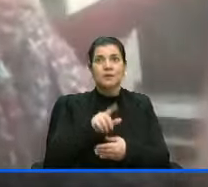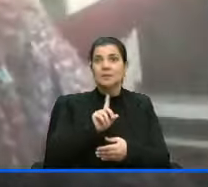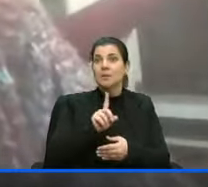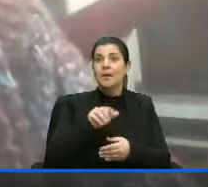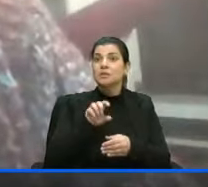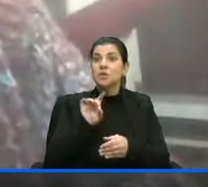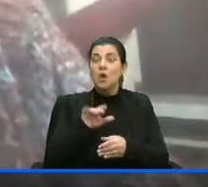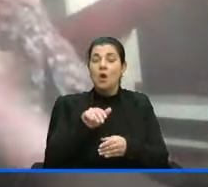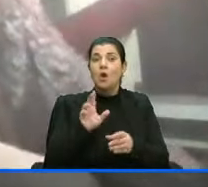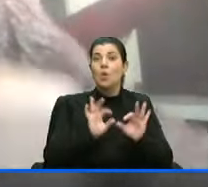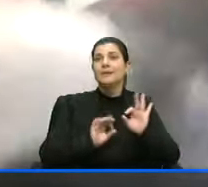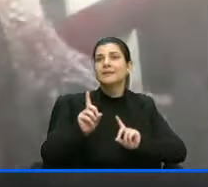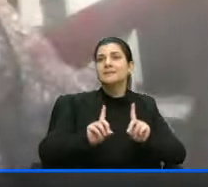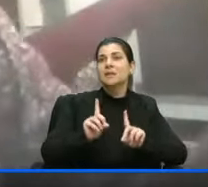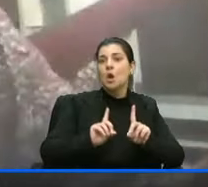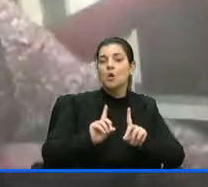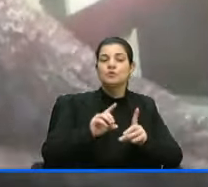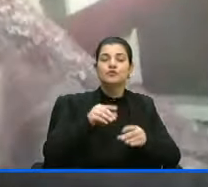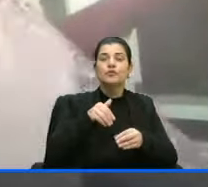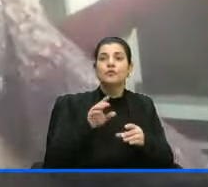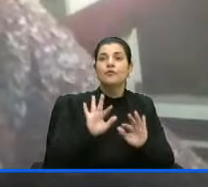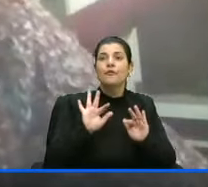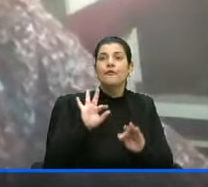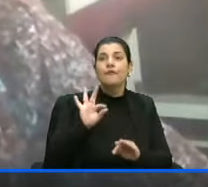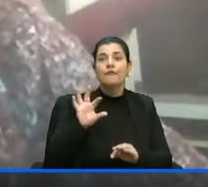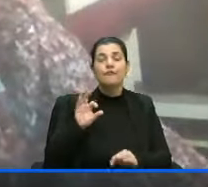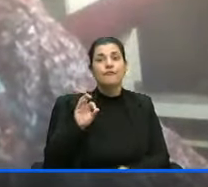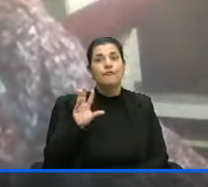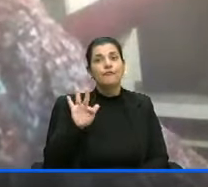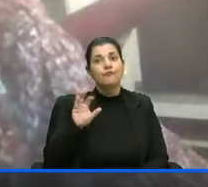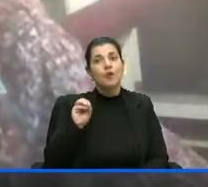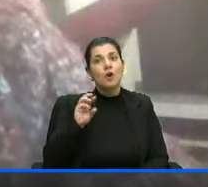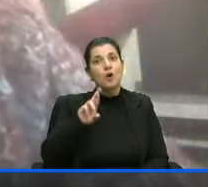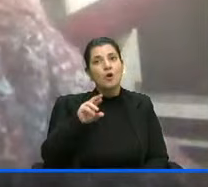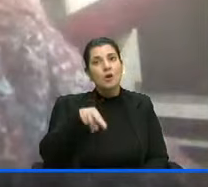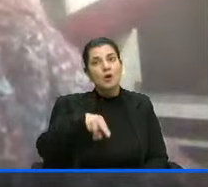para a coordenação do fórum, que reúne todas as instituições que atuam